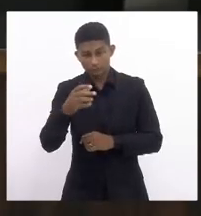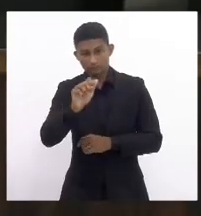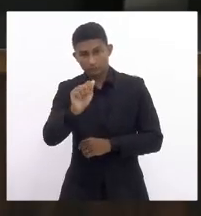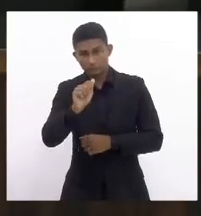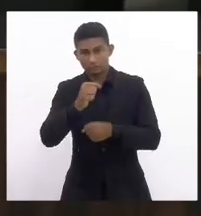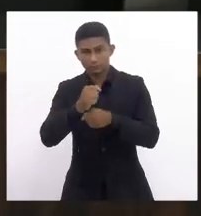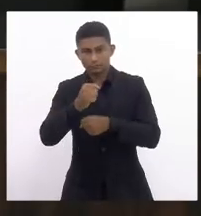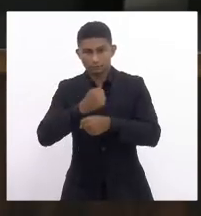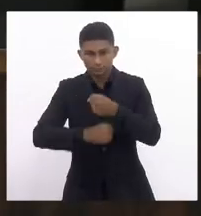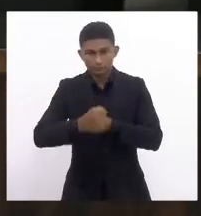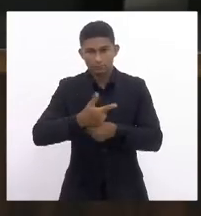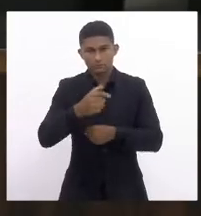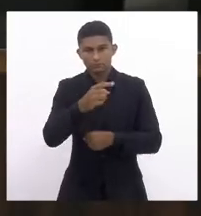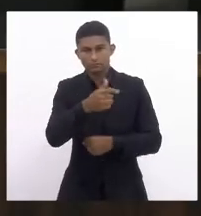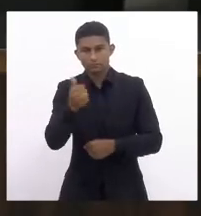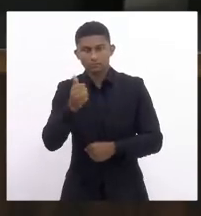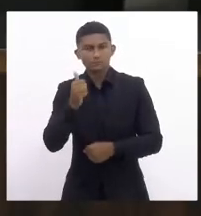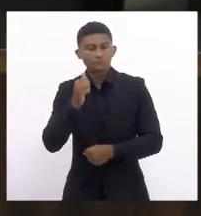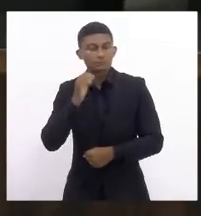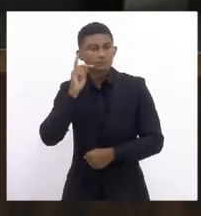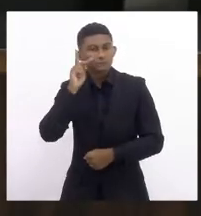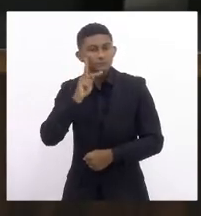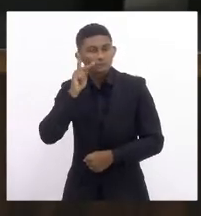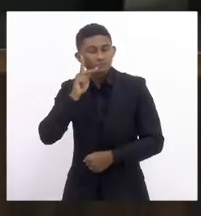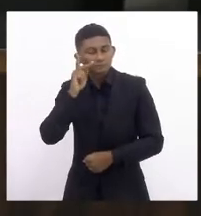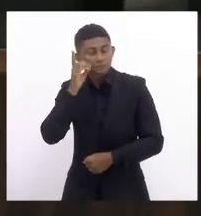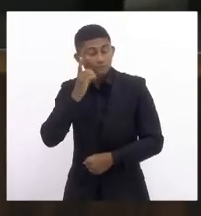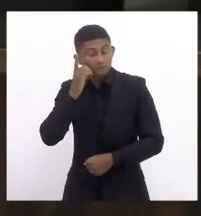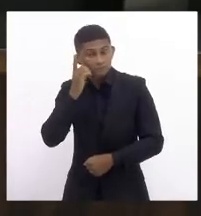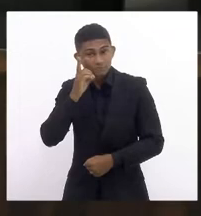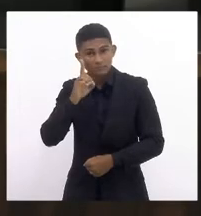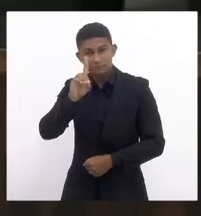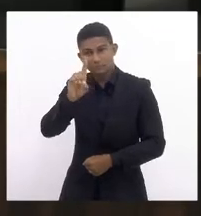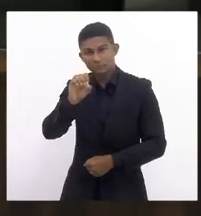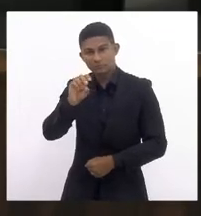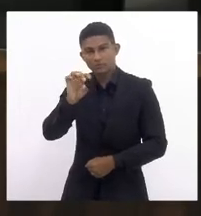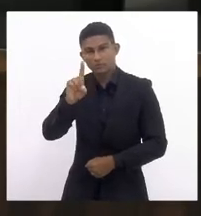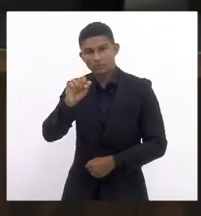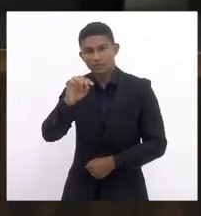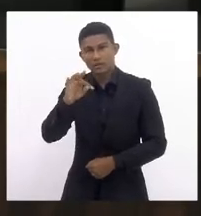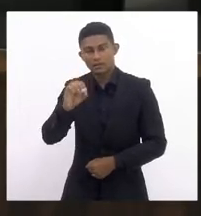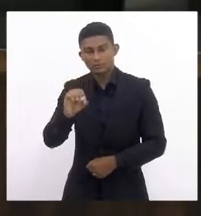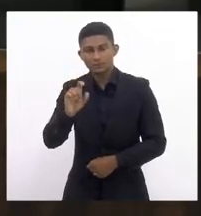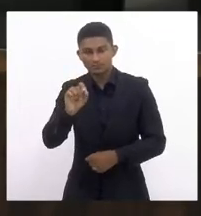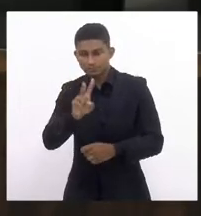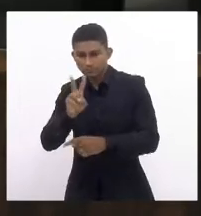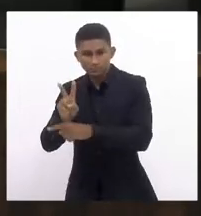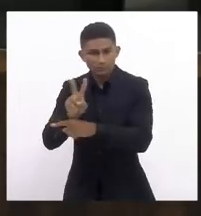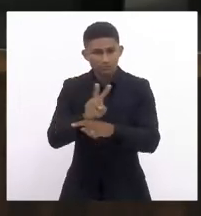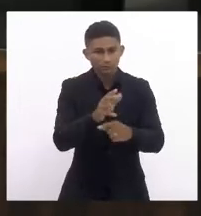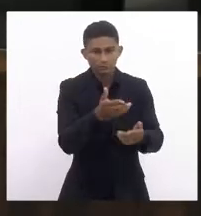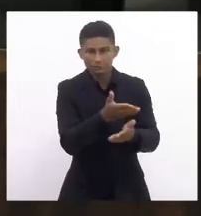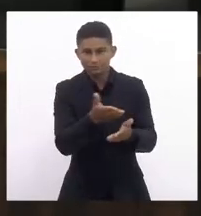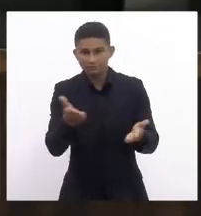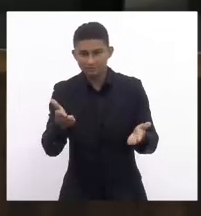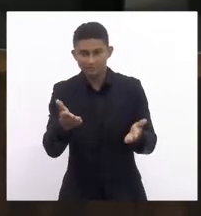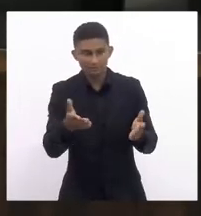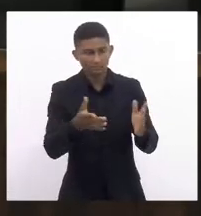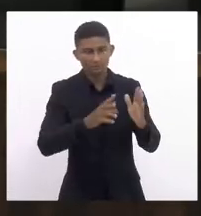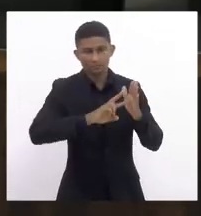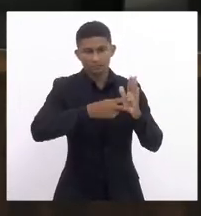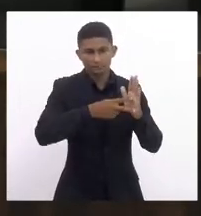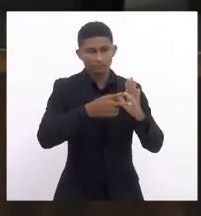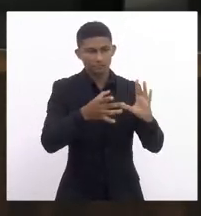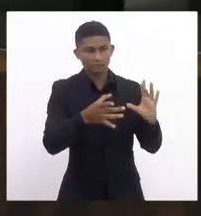3823-A/21, de autoria do deputado doutor Deodalto, dispõe sobre a proteção ao consumidor filiado à Associação de Cooperativas de Autogestão de